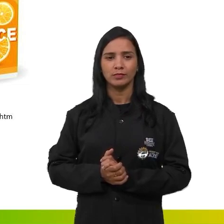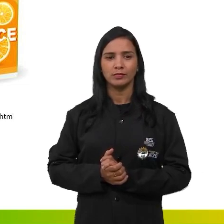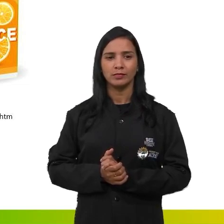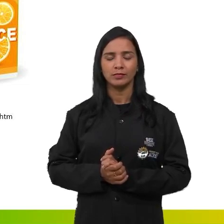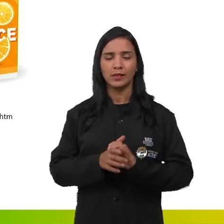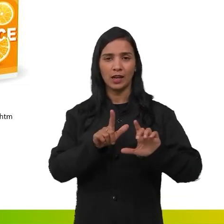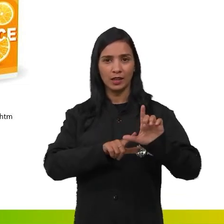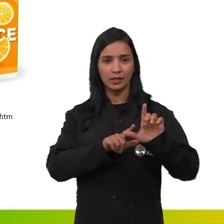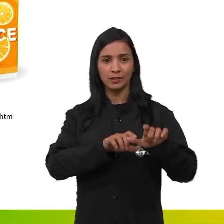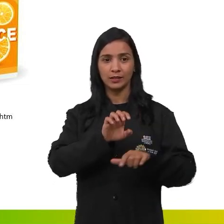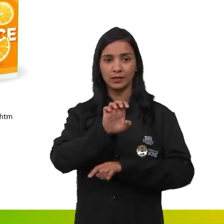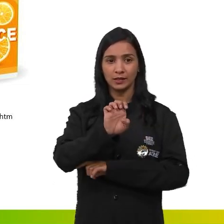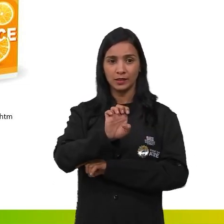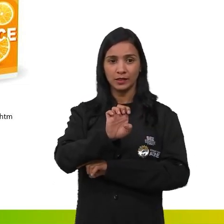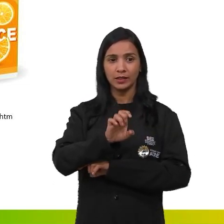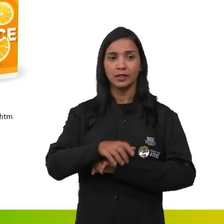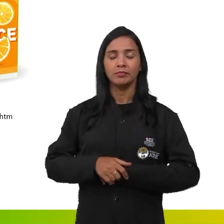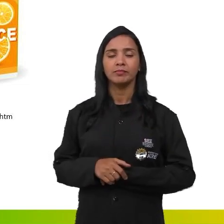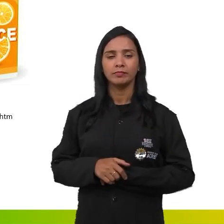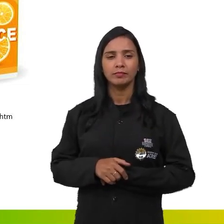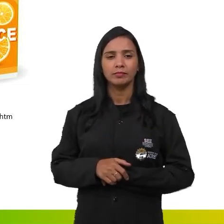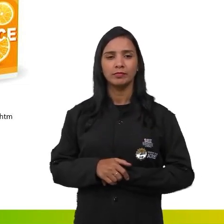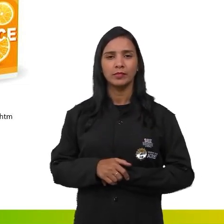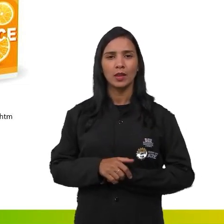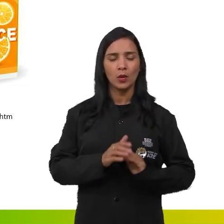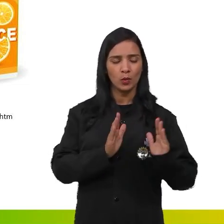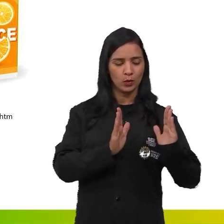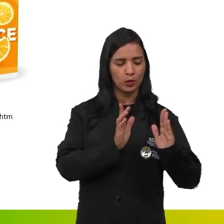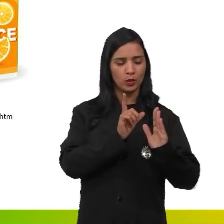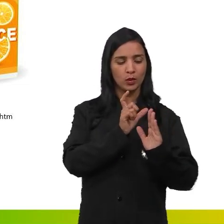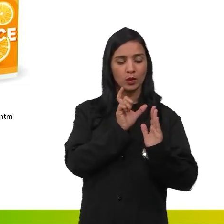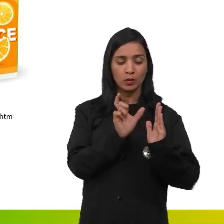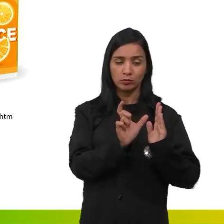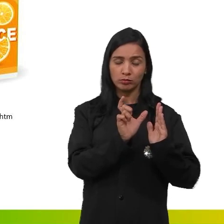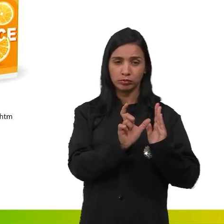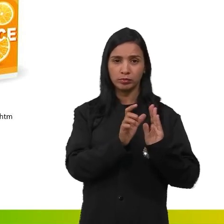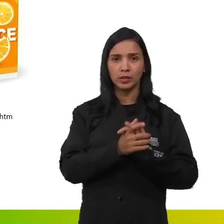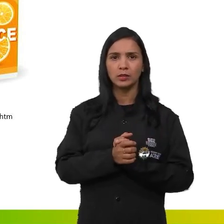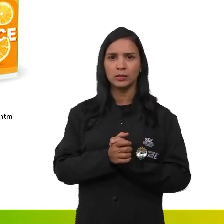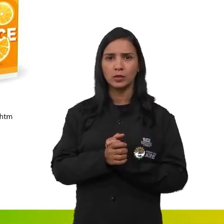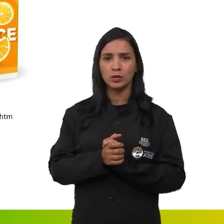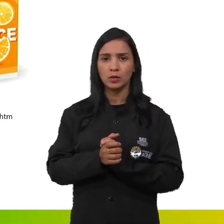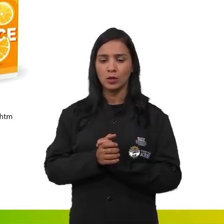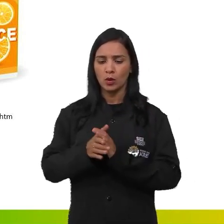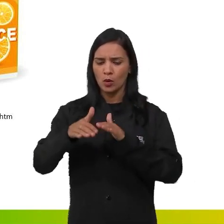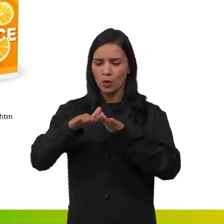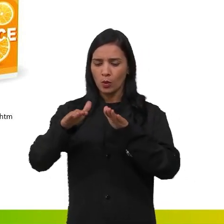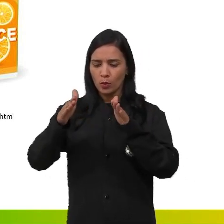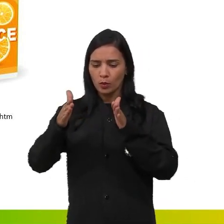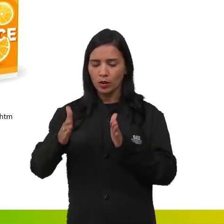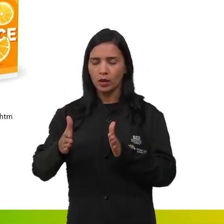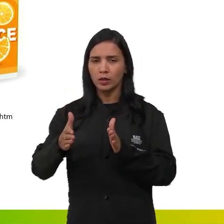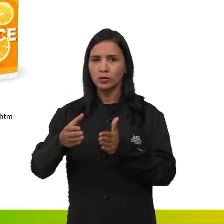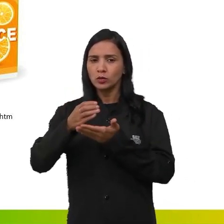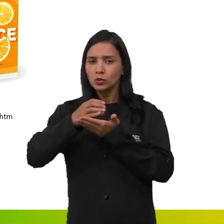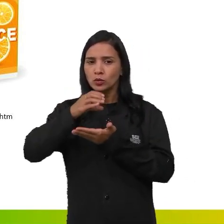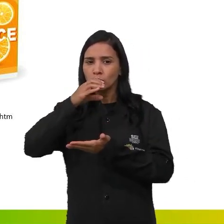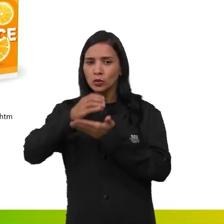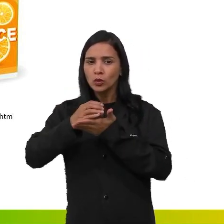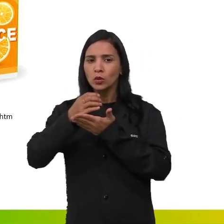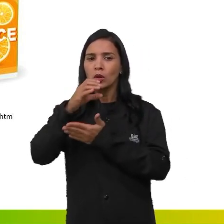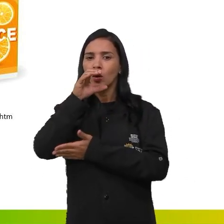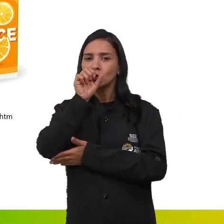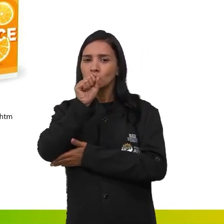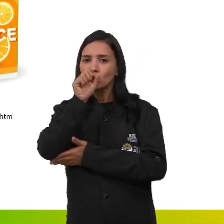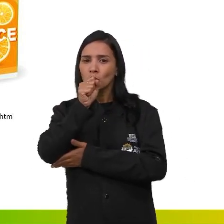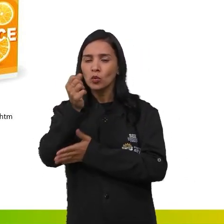you want? Nós temos aqui o espacinho e caixas de suco de laranja você quer. Nesse